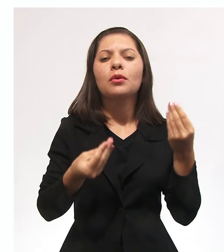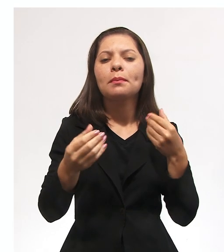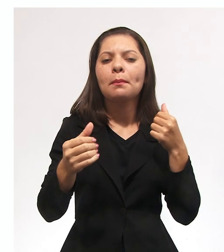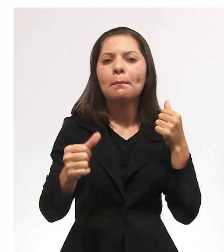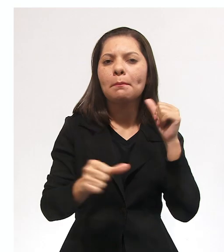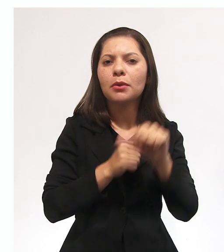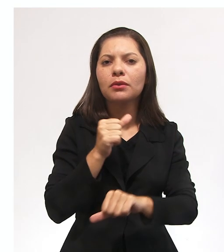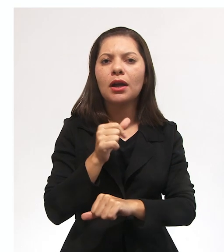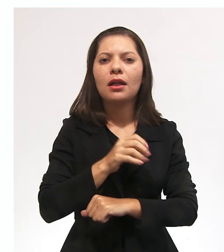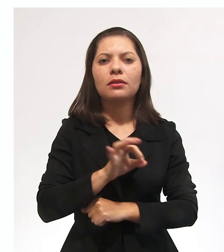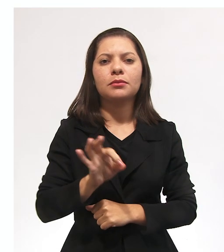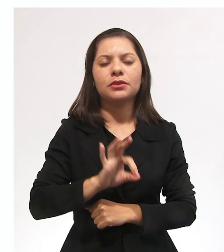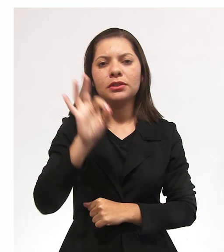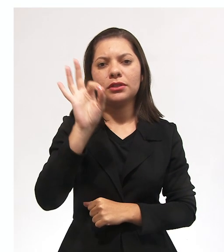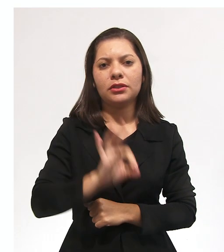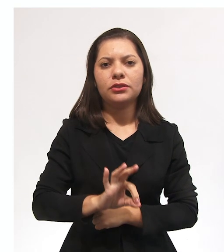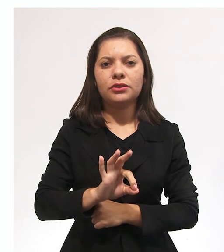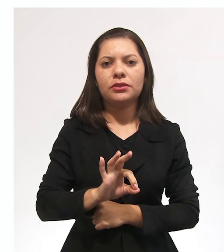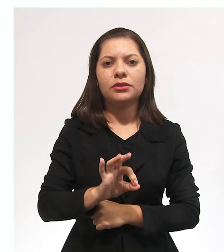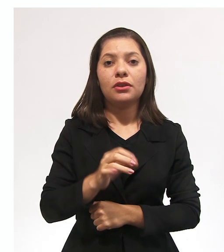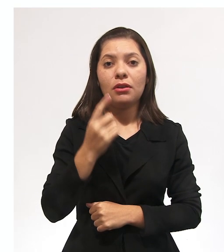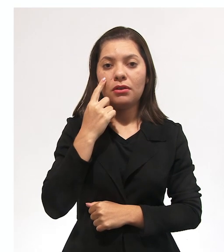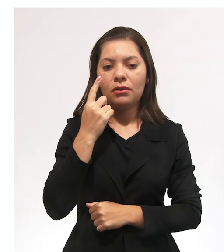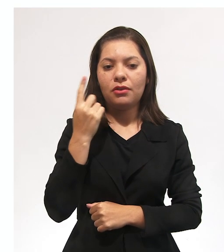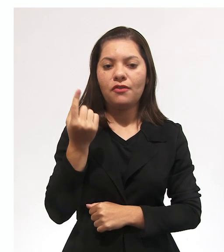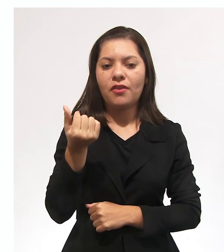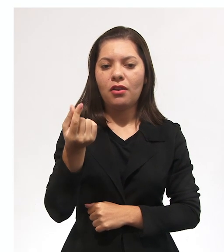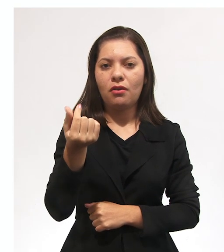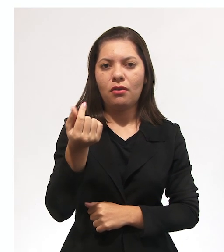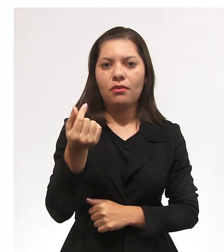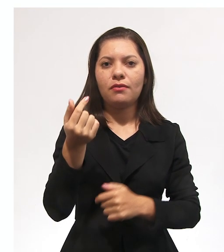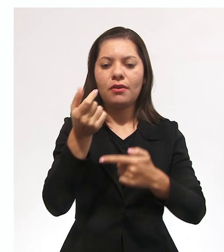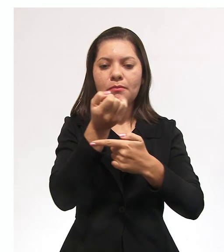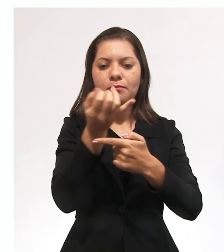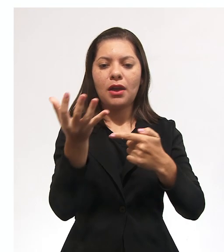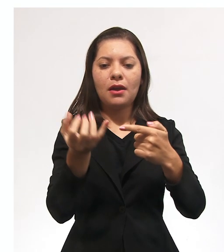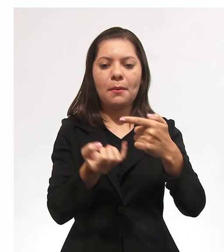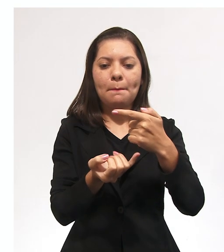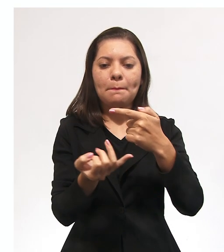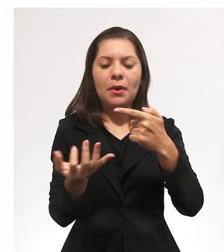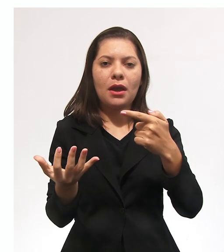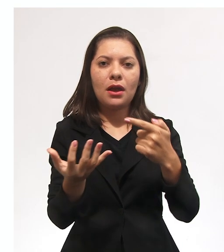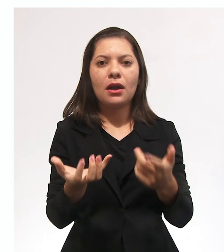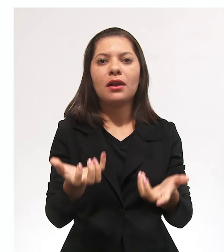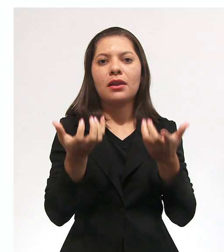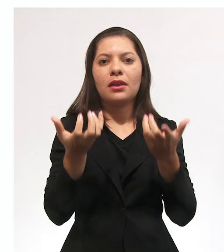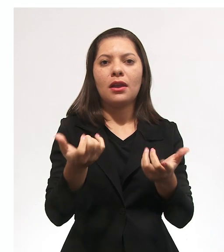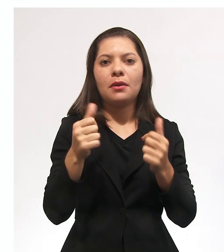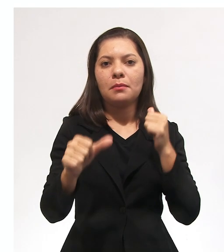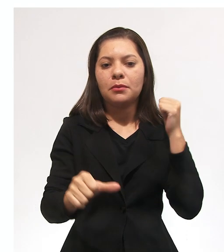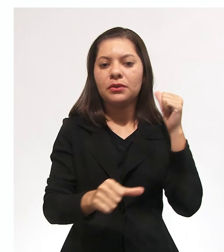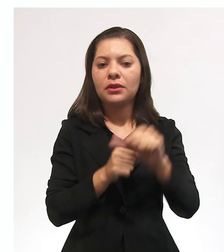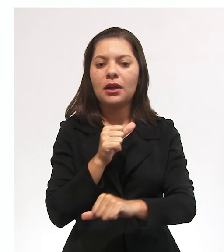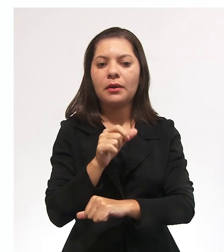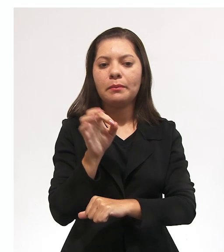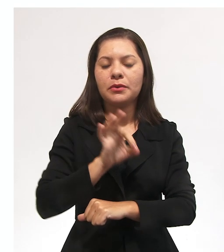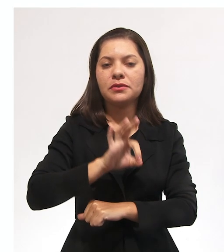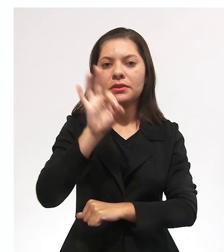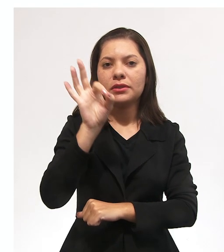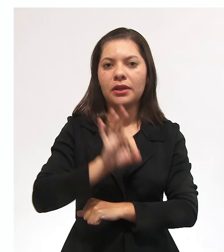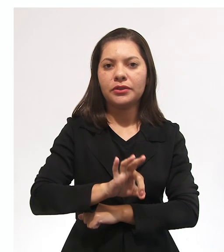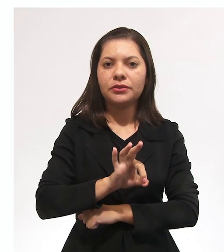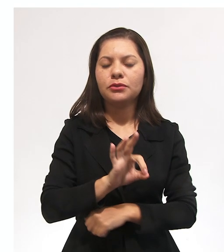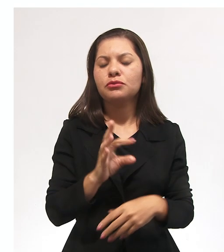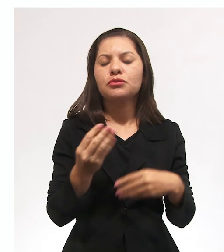transformar em porcentagem? Eu tenho um valor ali, uma fração, e eu quero transformar ela em porcentagem. Como é que eu